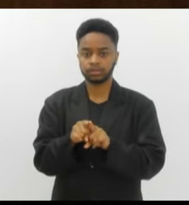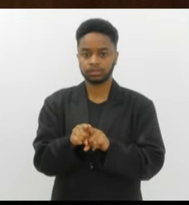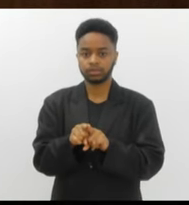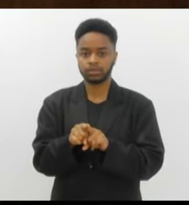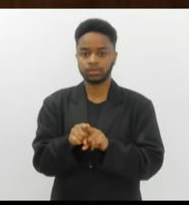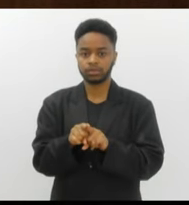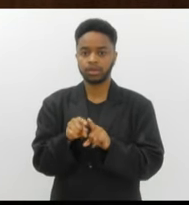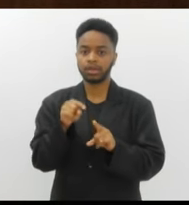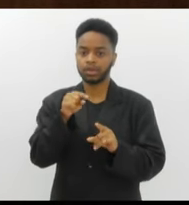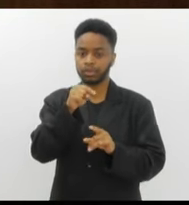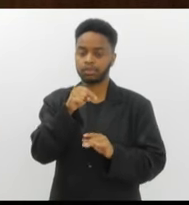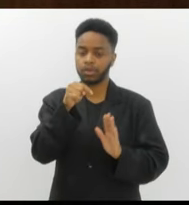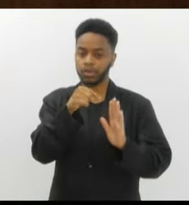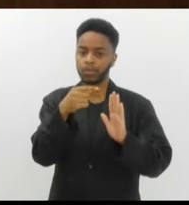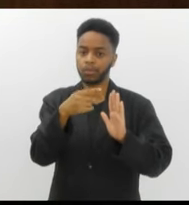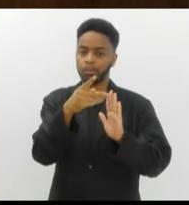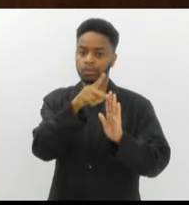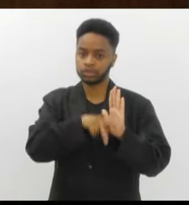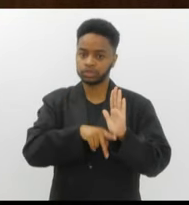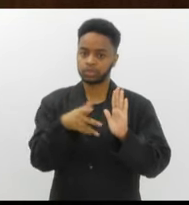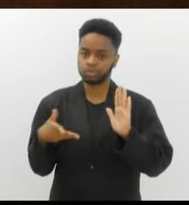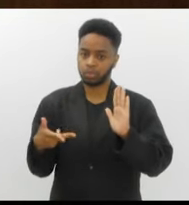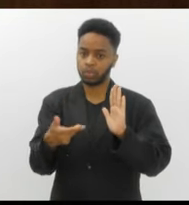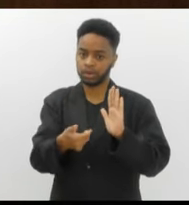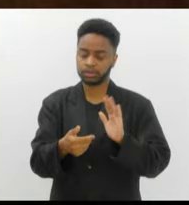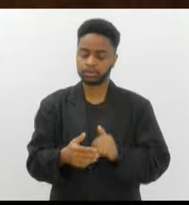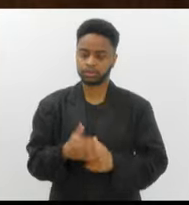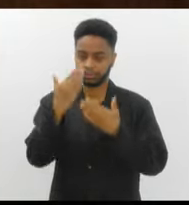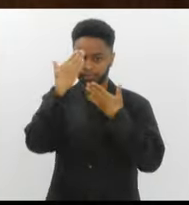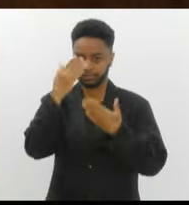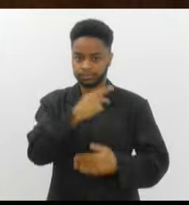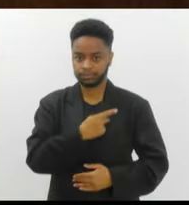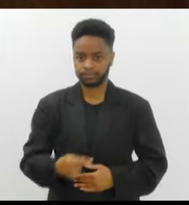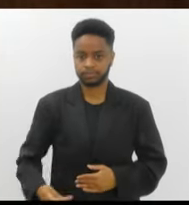do projeto aqui apresentado. Muito obrigado, senhor presidente.